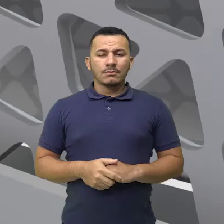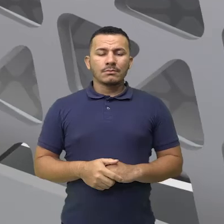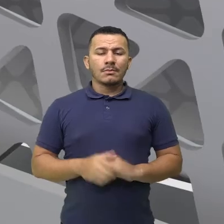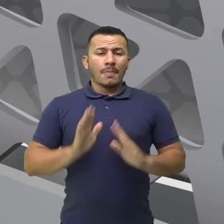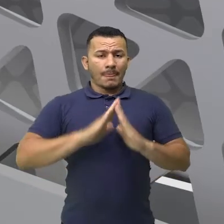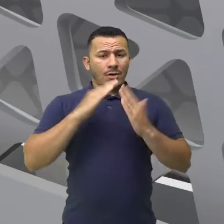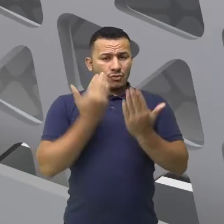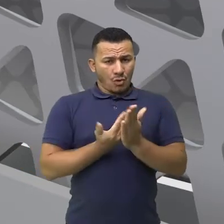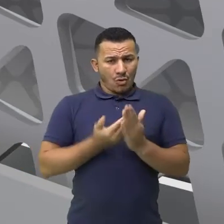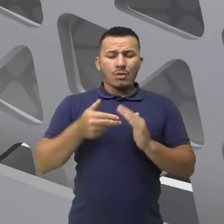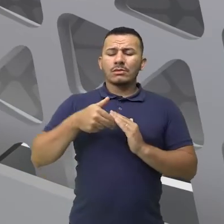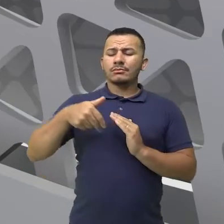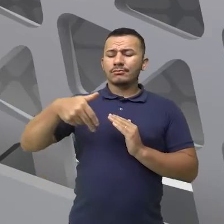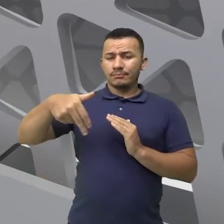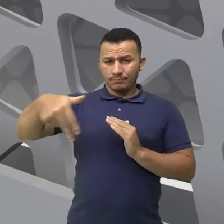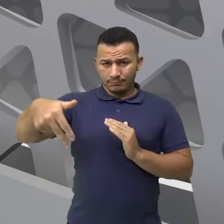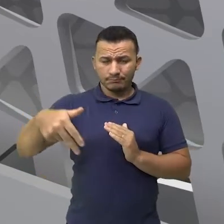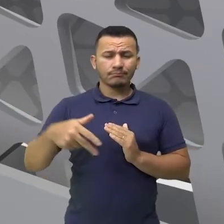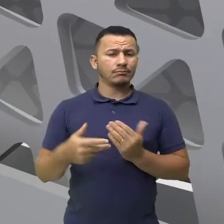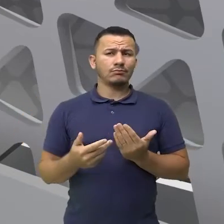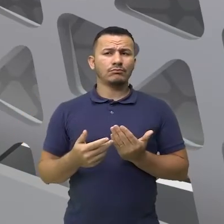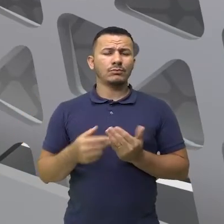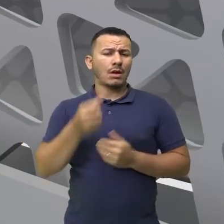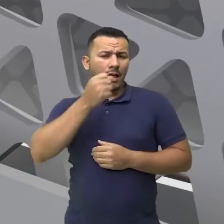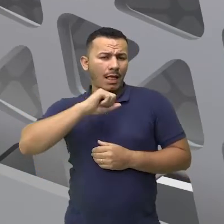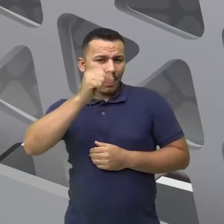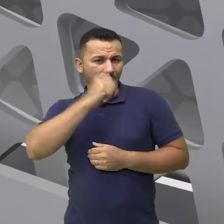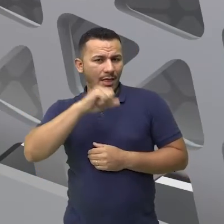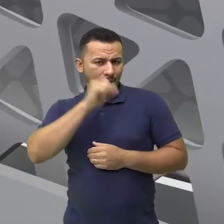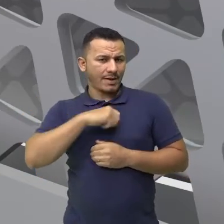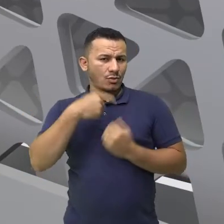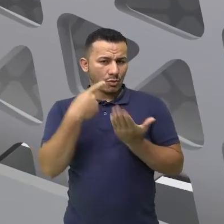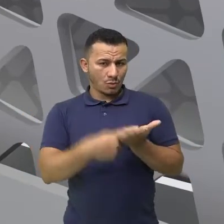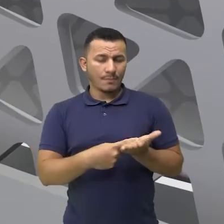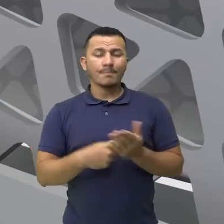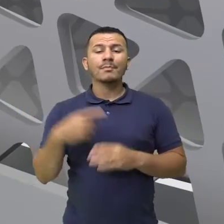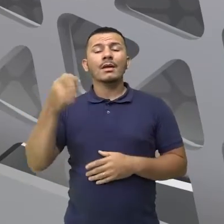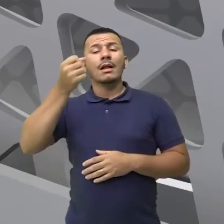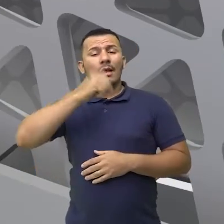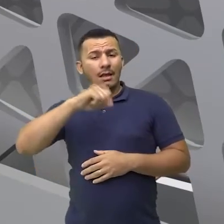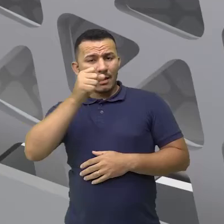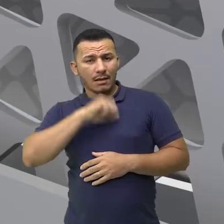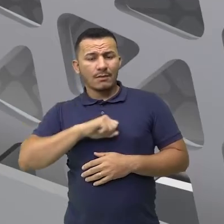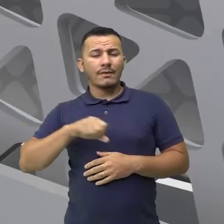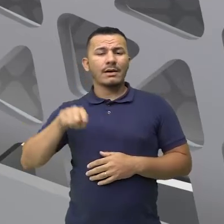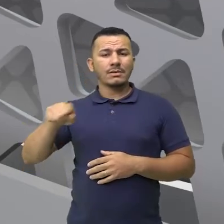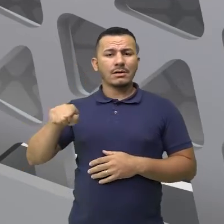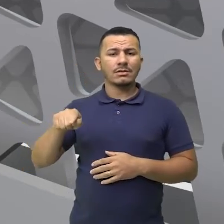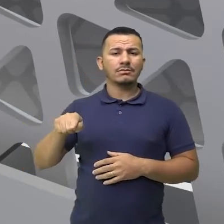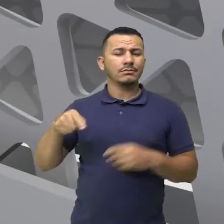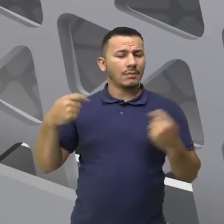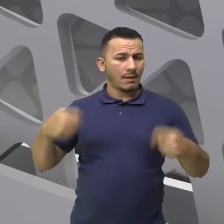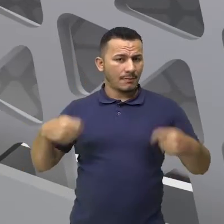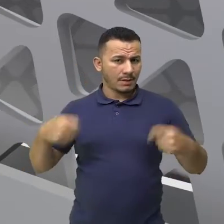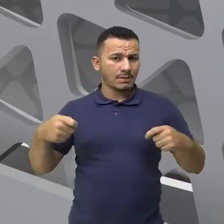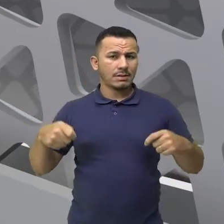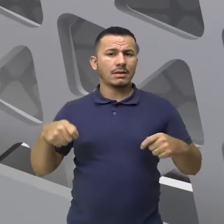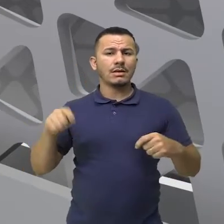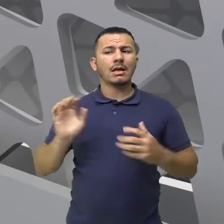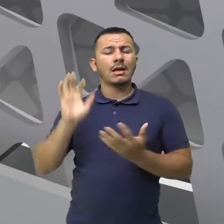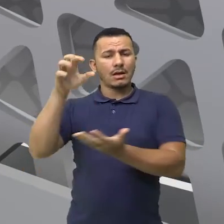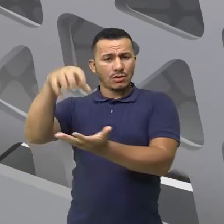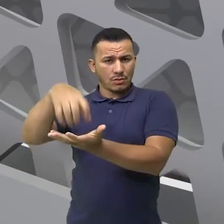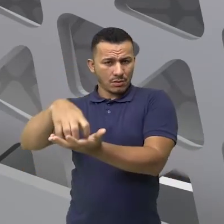sair da escola, nós vamos tomar um sorvete. Esse sorvete deve ser em uma